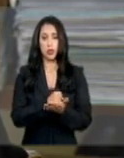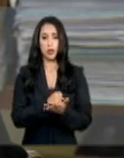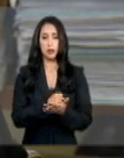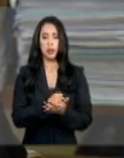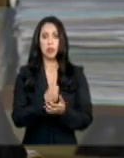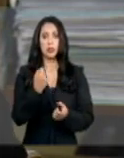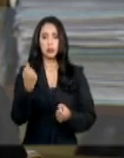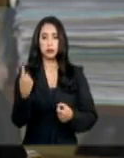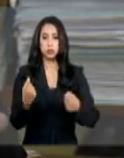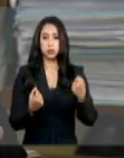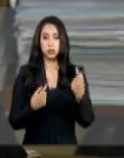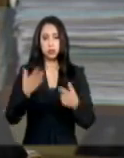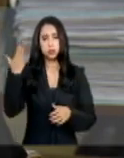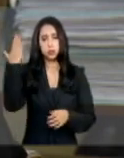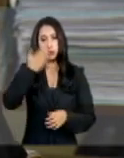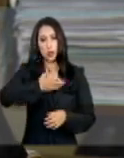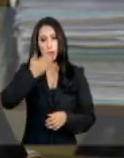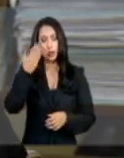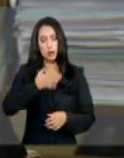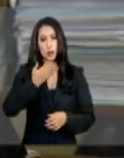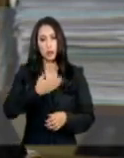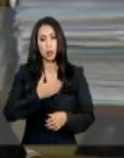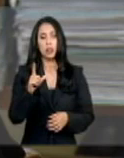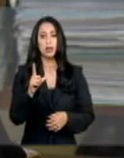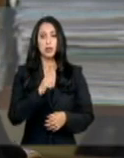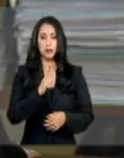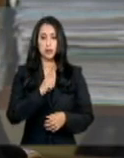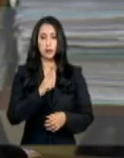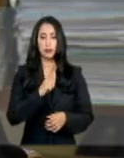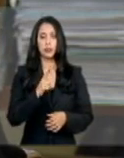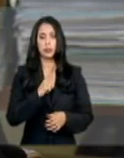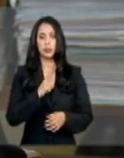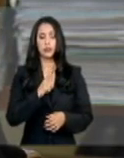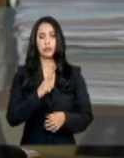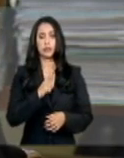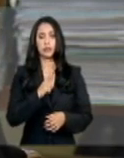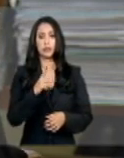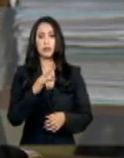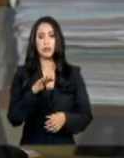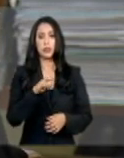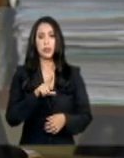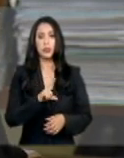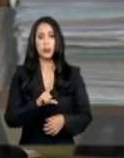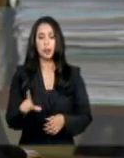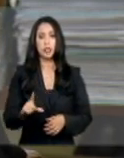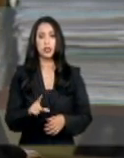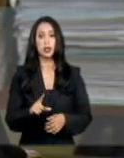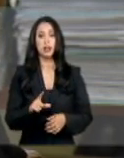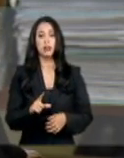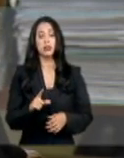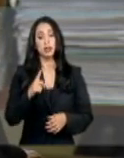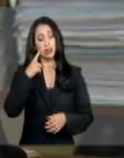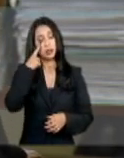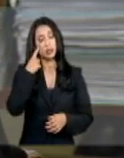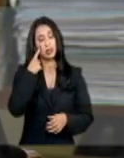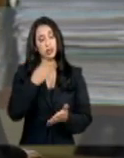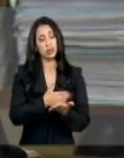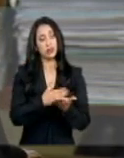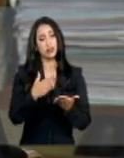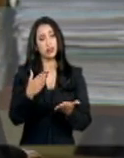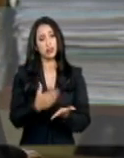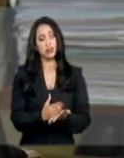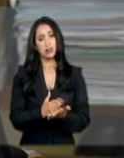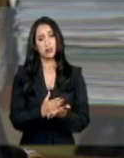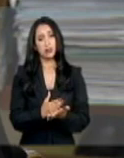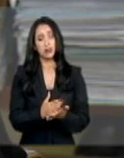provas deles derivados tem se que a ação penal padece de nulidade desde o início quando a apuração